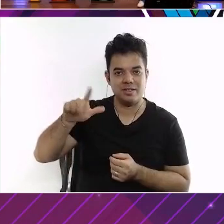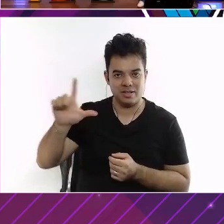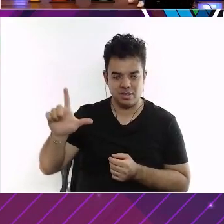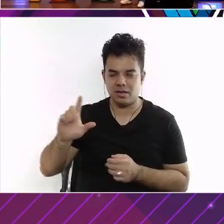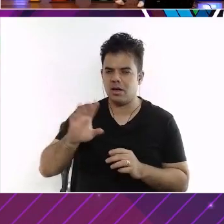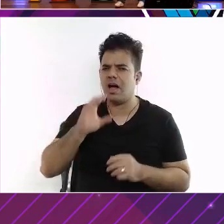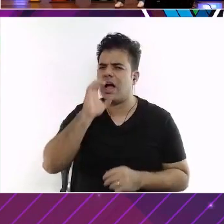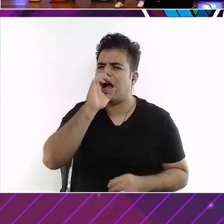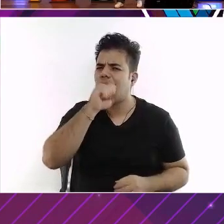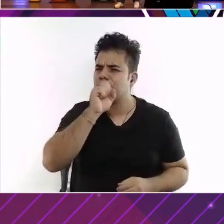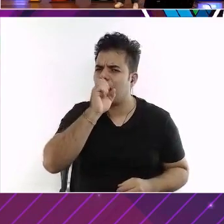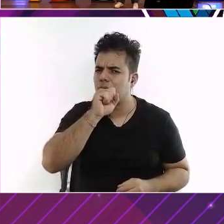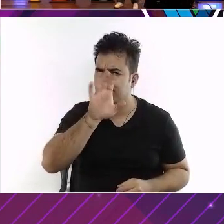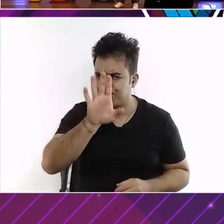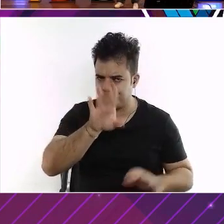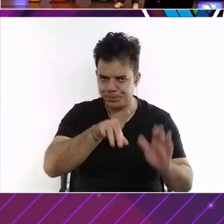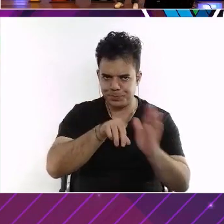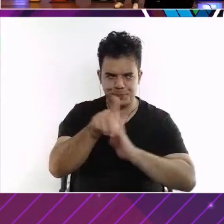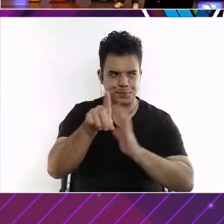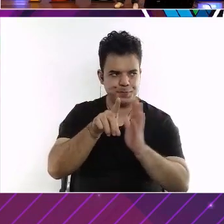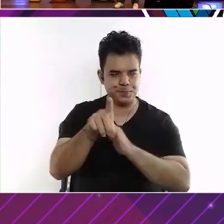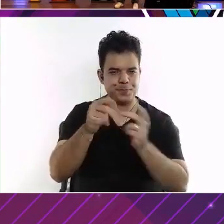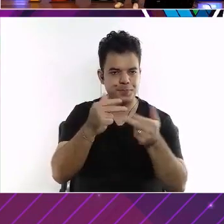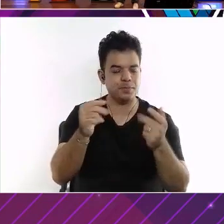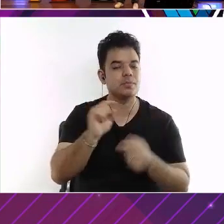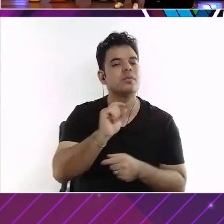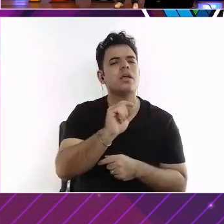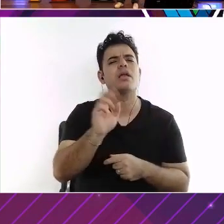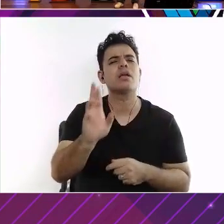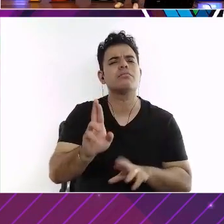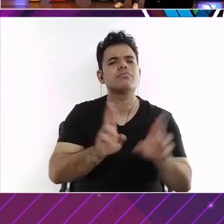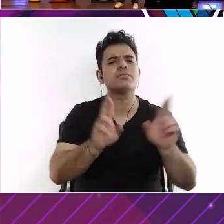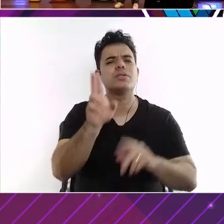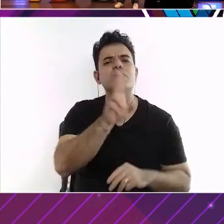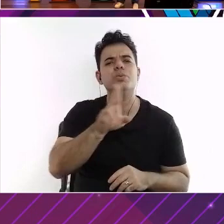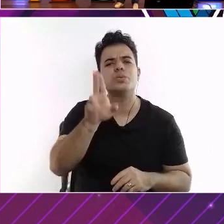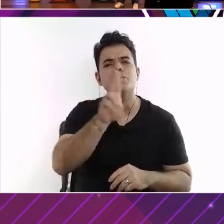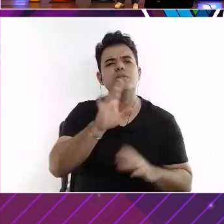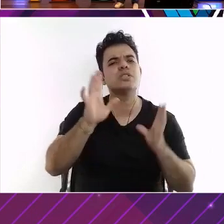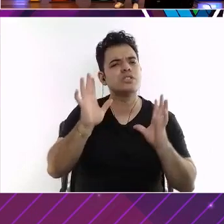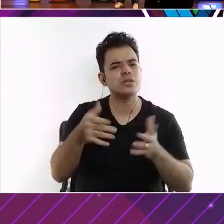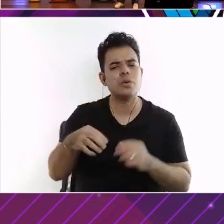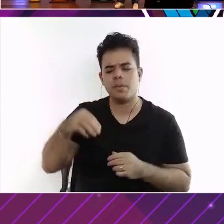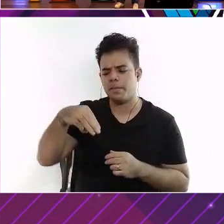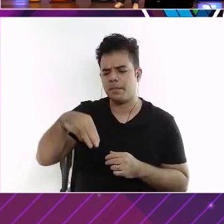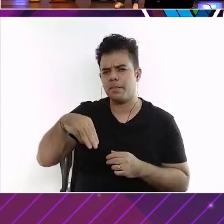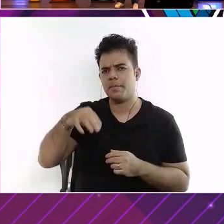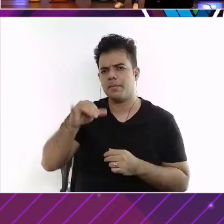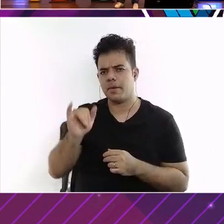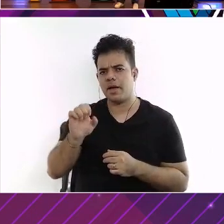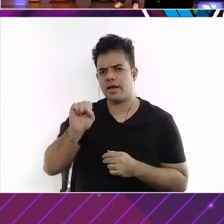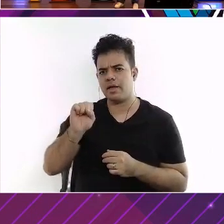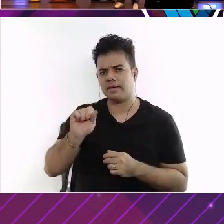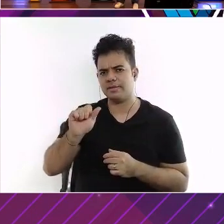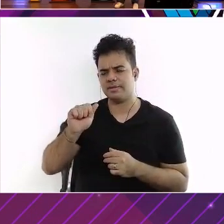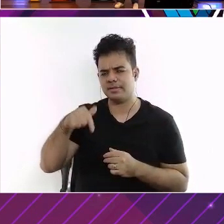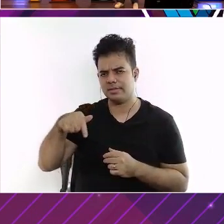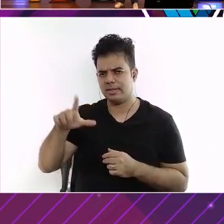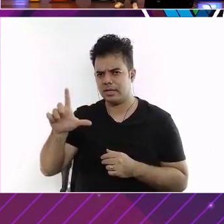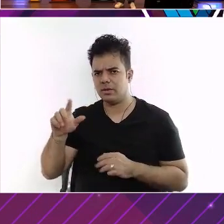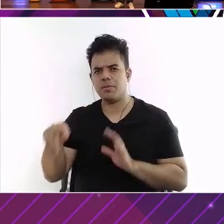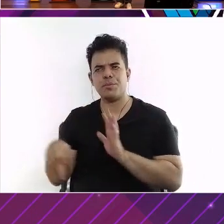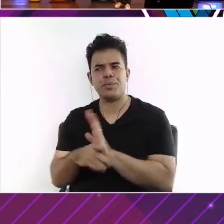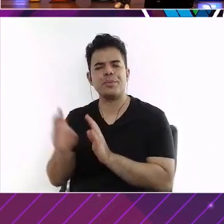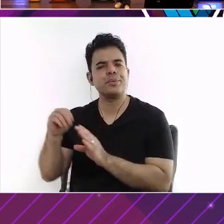pesquisa rápida aqui. Quem aqui usa ou já utilizou o MySQL em algum projeto